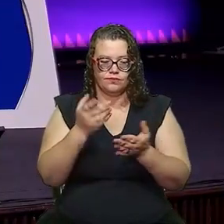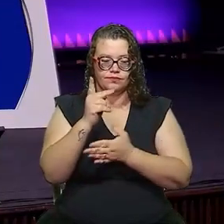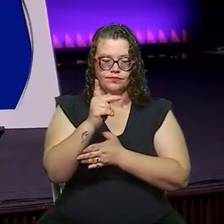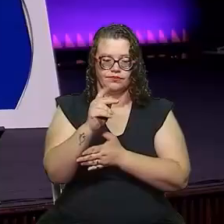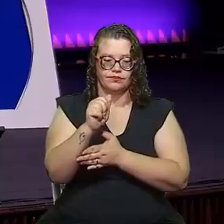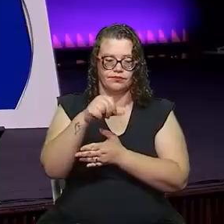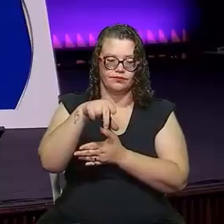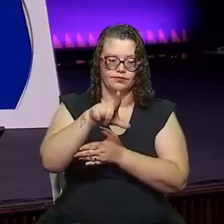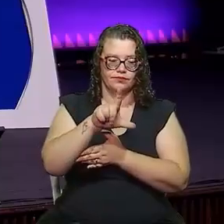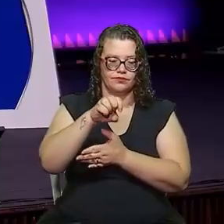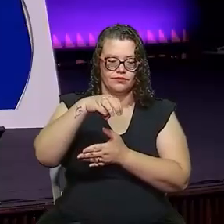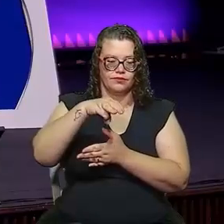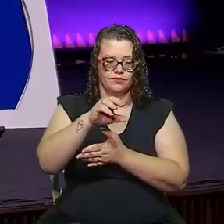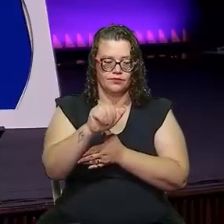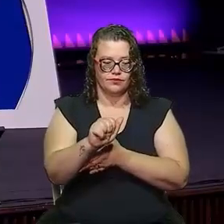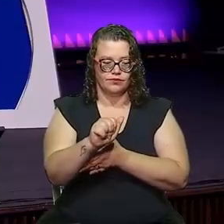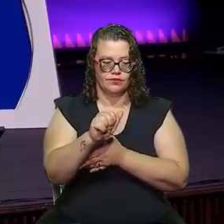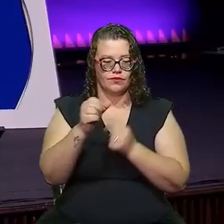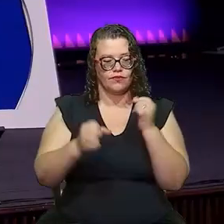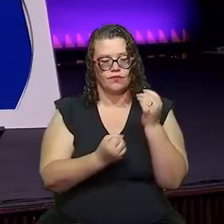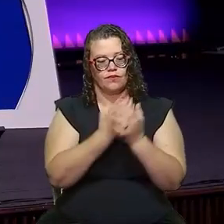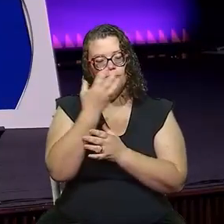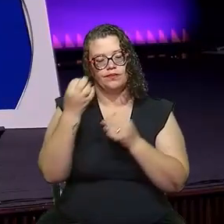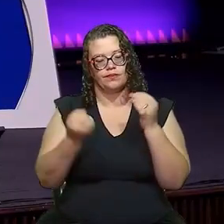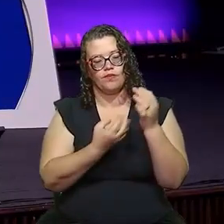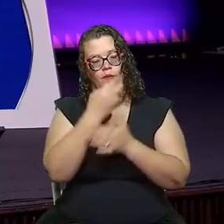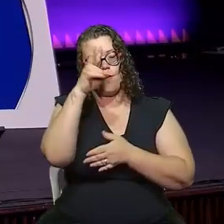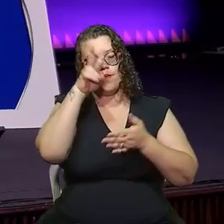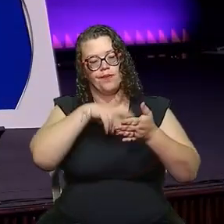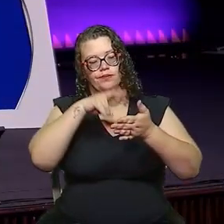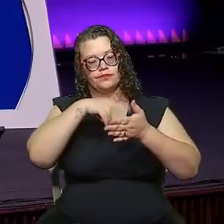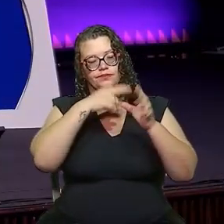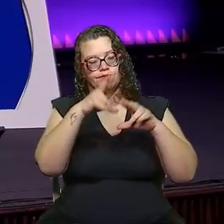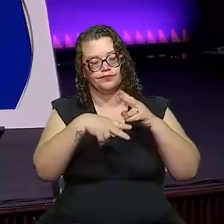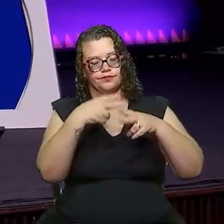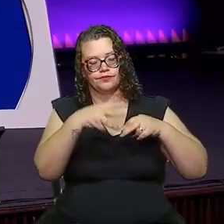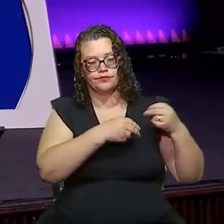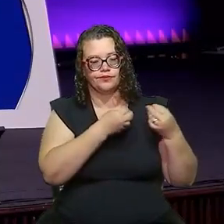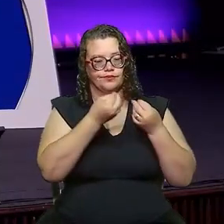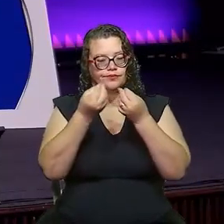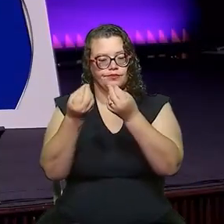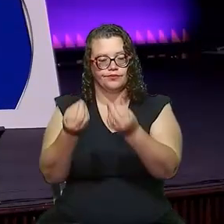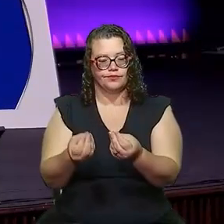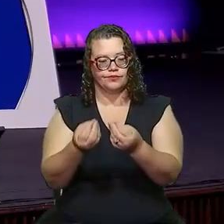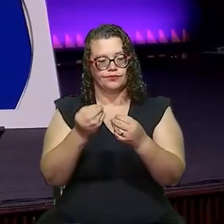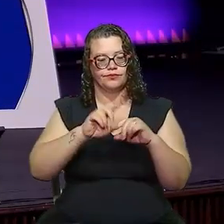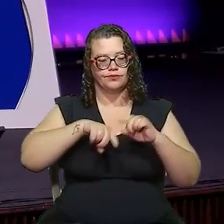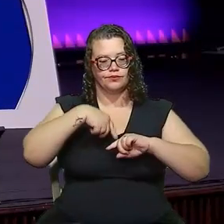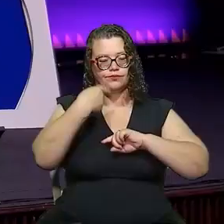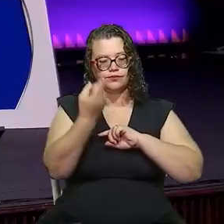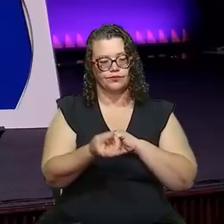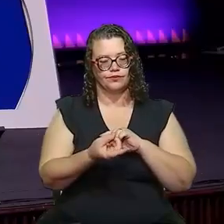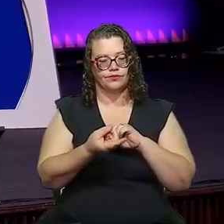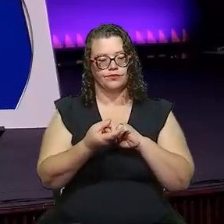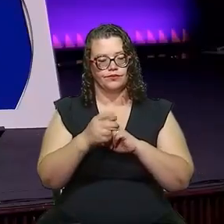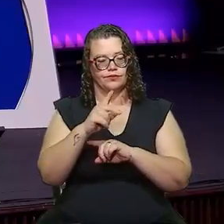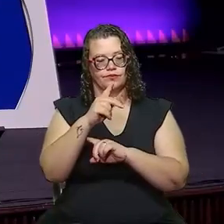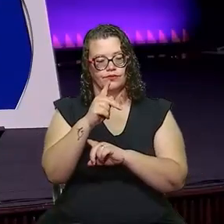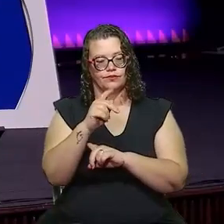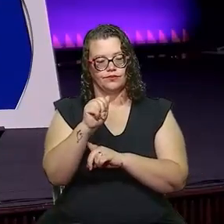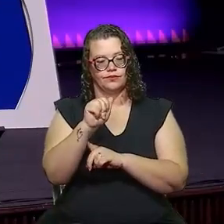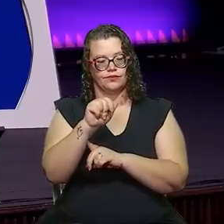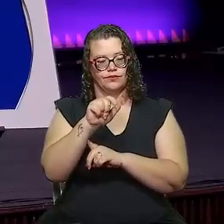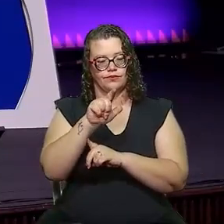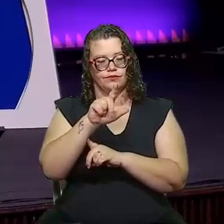de tom grisalho. Possui cavanhaque de mesmo tom. Ele traja camiseta de botões de mangas compridas de tom vinho, estampada com